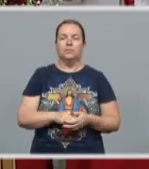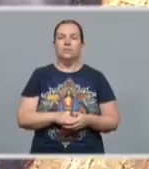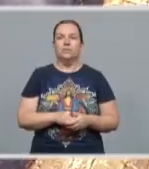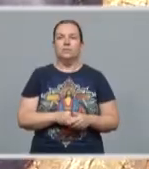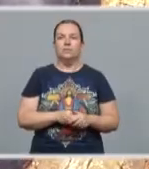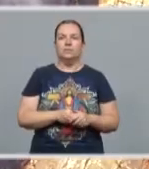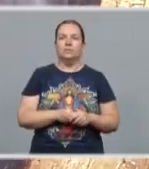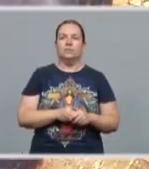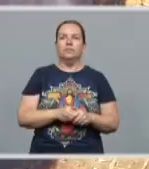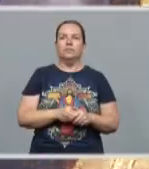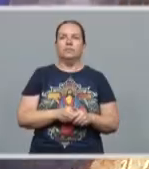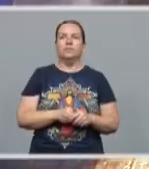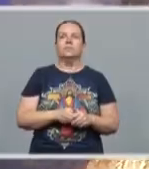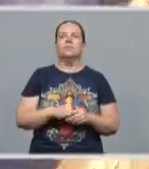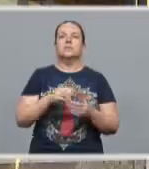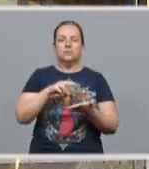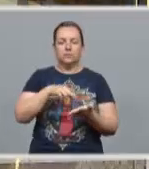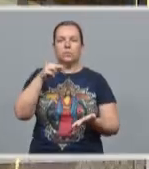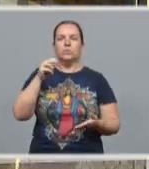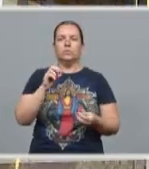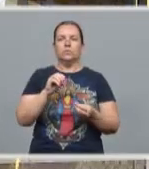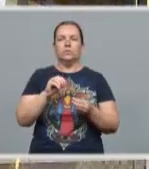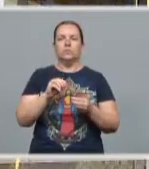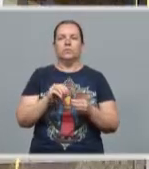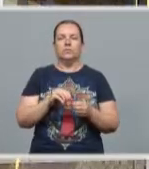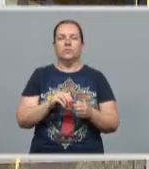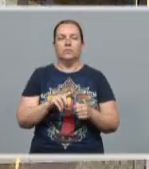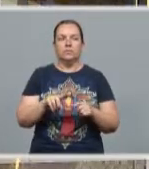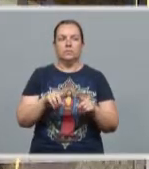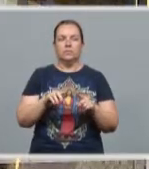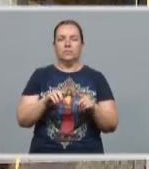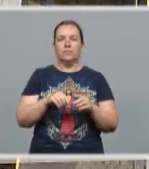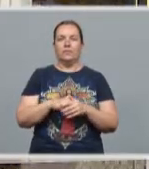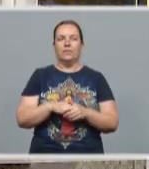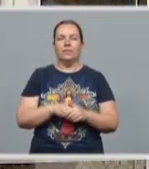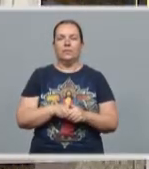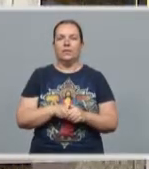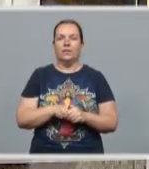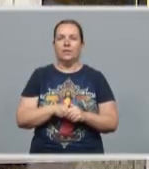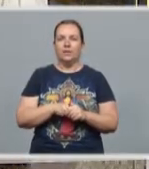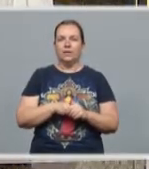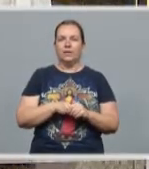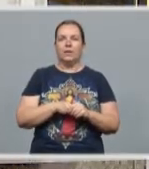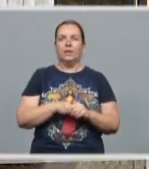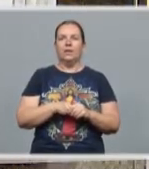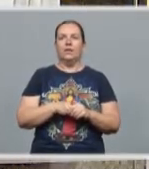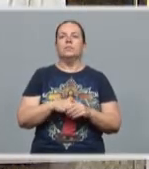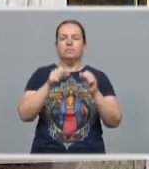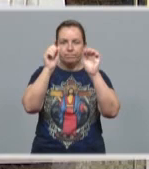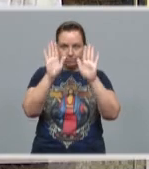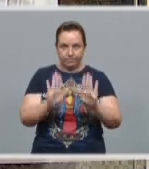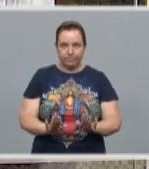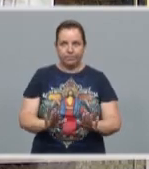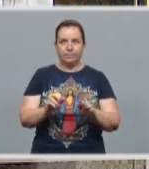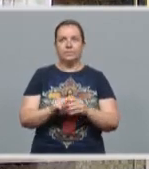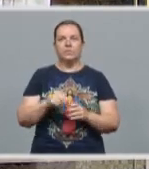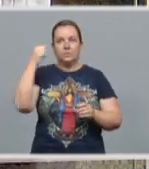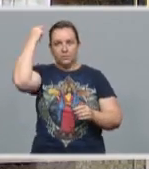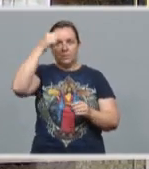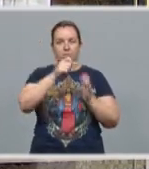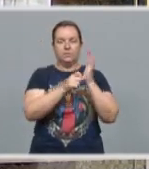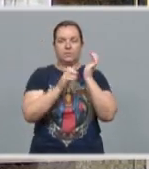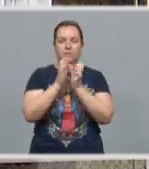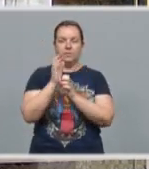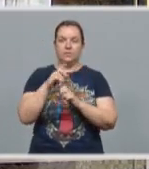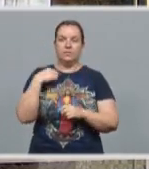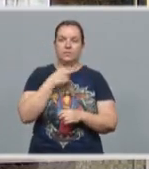à ressurreição. Por isso hoje, o que tenho de mais precioso lhes dou, a bênção nas Santas Chagas de